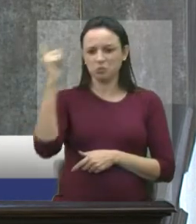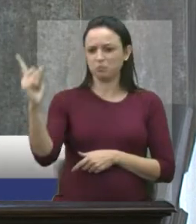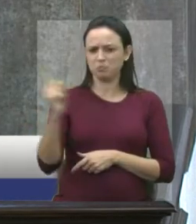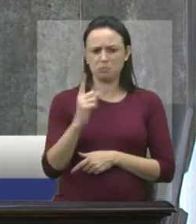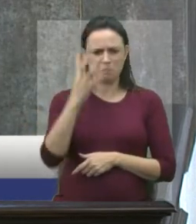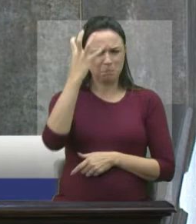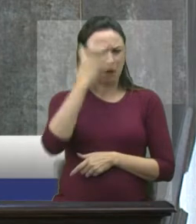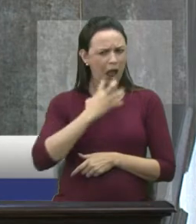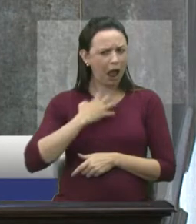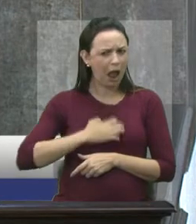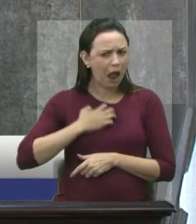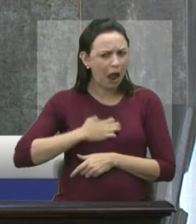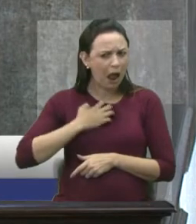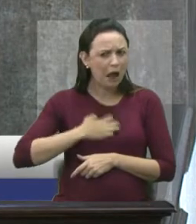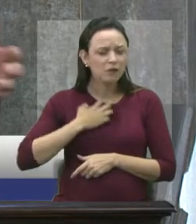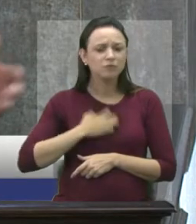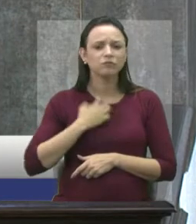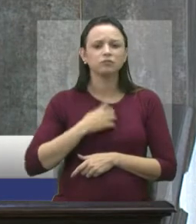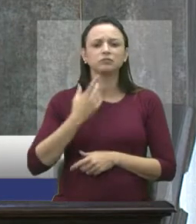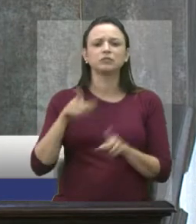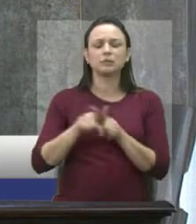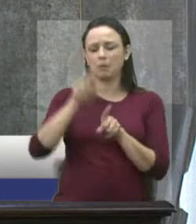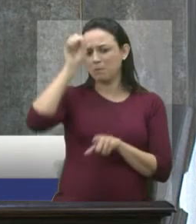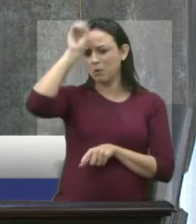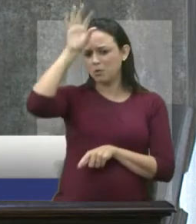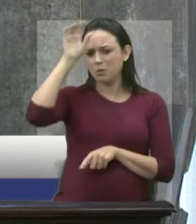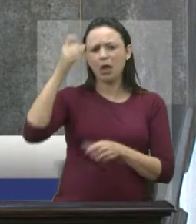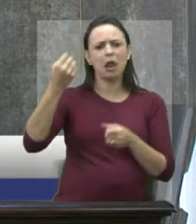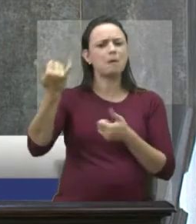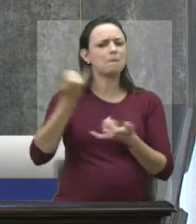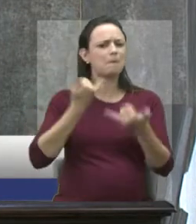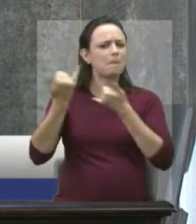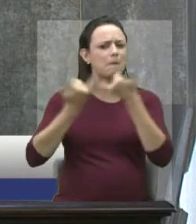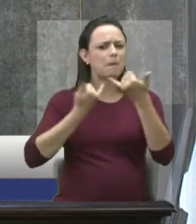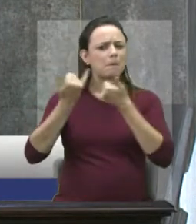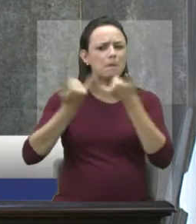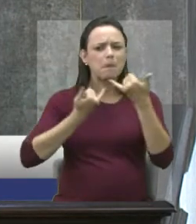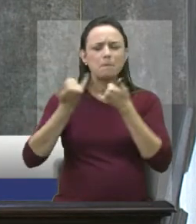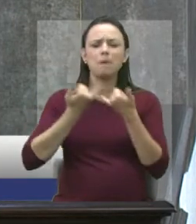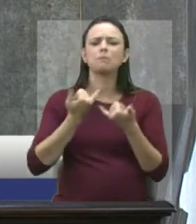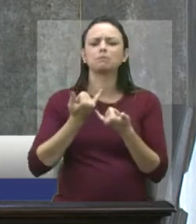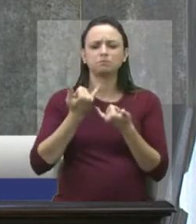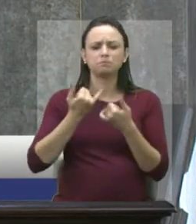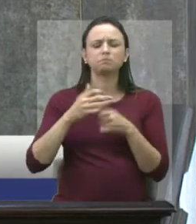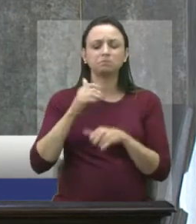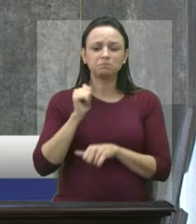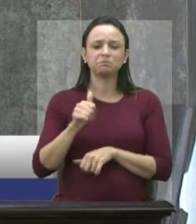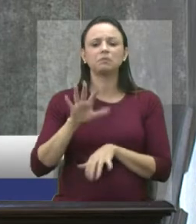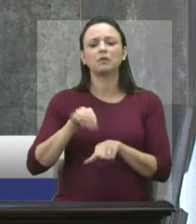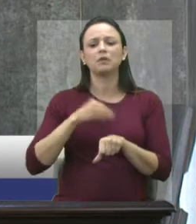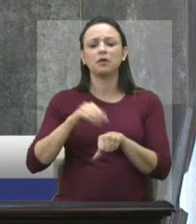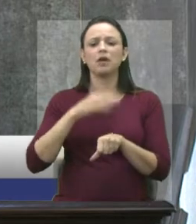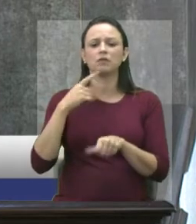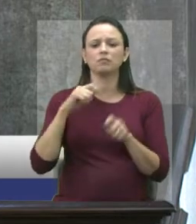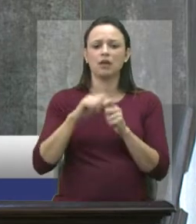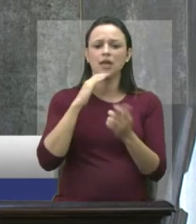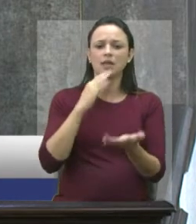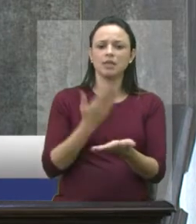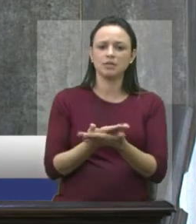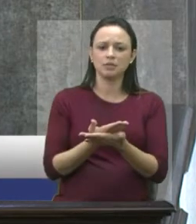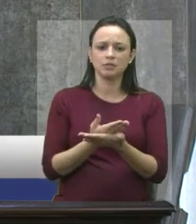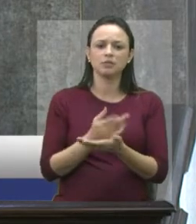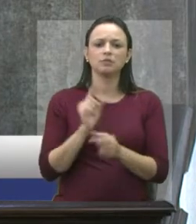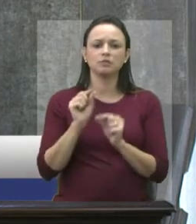Moretti, e ela nos deu diversas informações sobre o que vem acontecendo. Então nós fizemos um requerimento baseado em